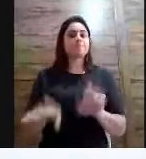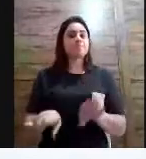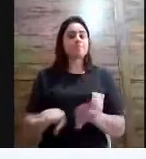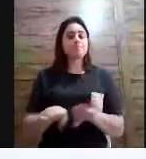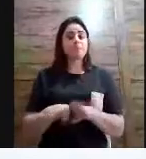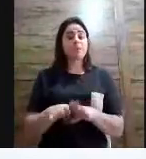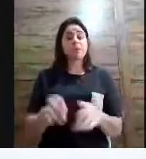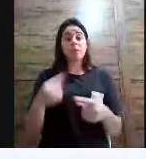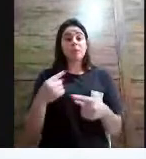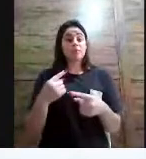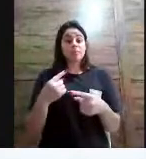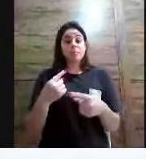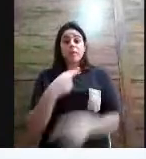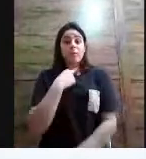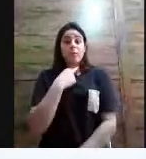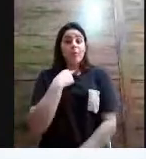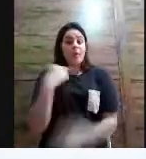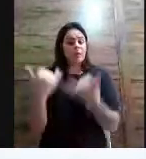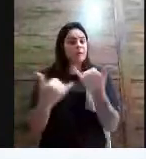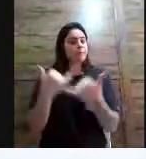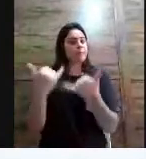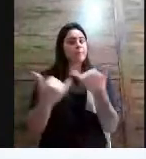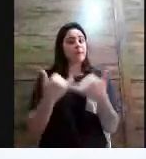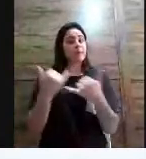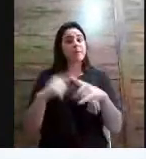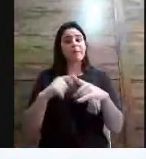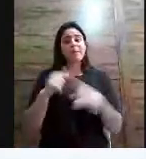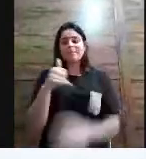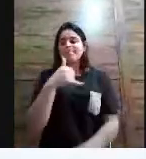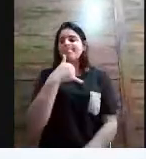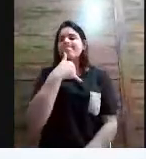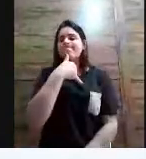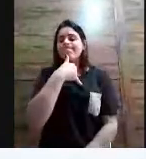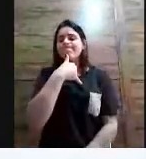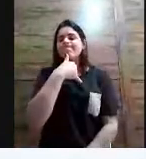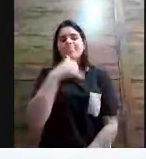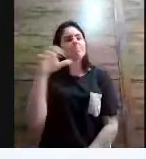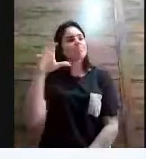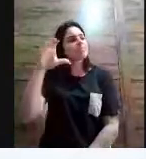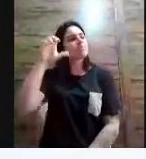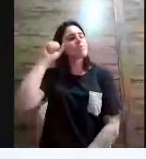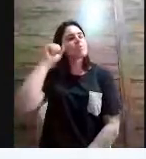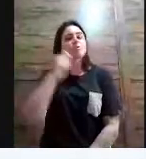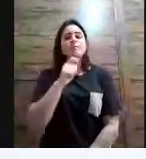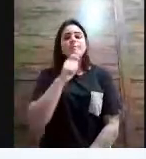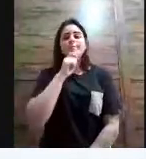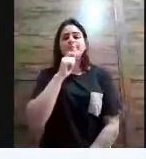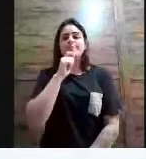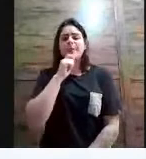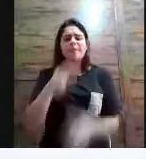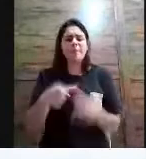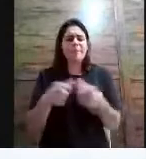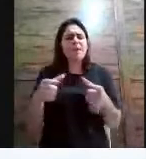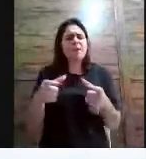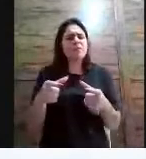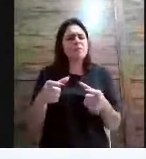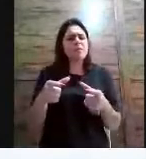brincar, vamos dizer assim. E, infelizmente, a gente ouve de muitos pacientes